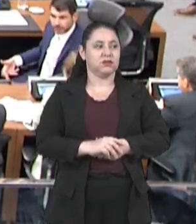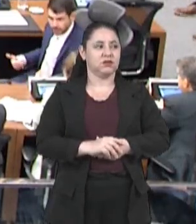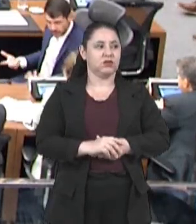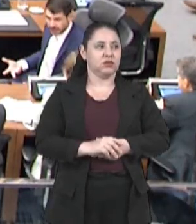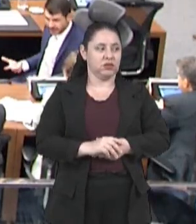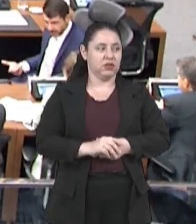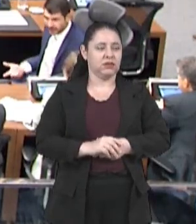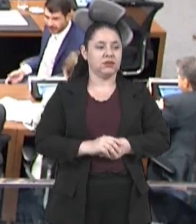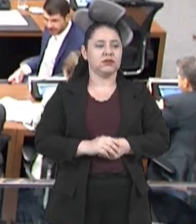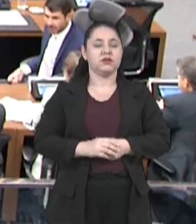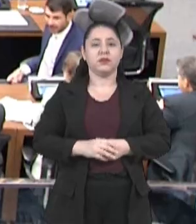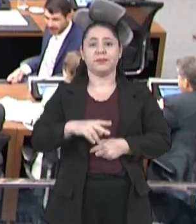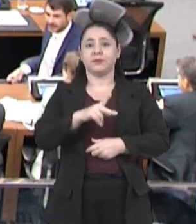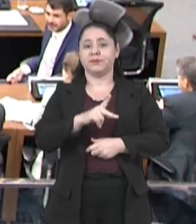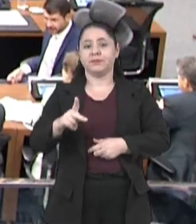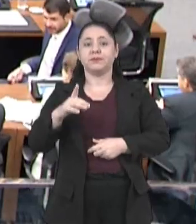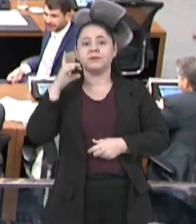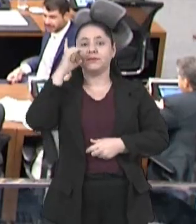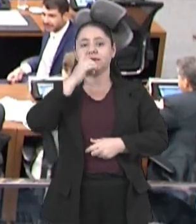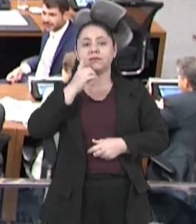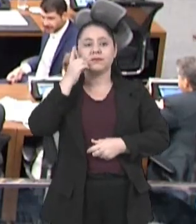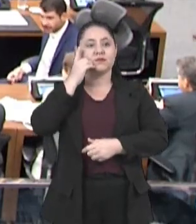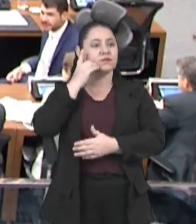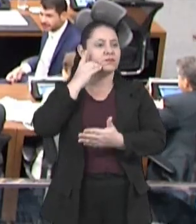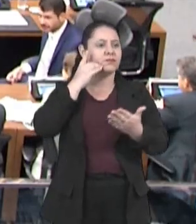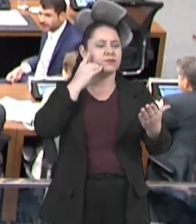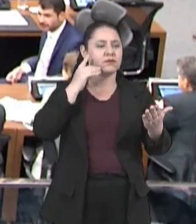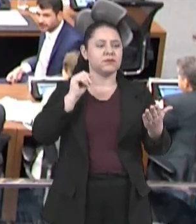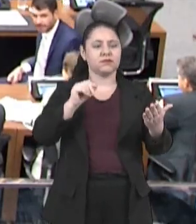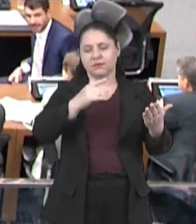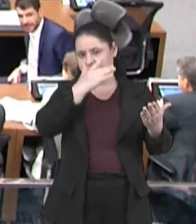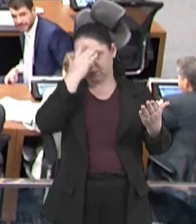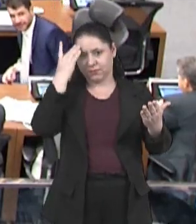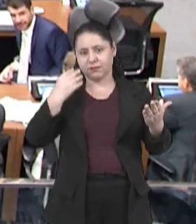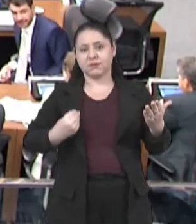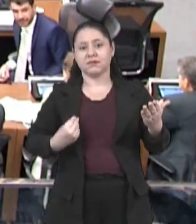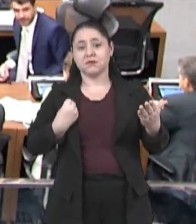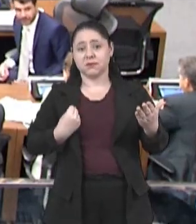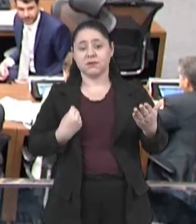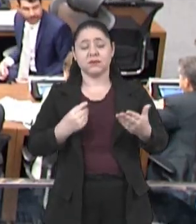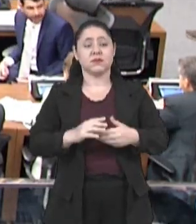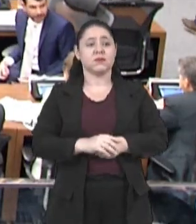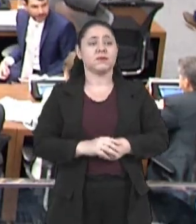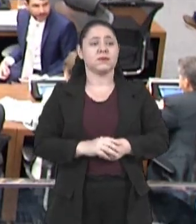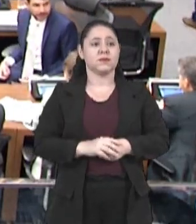Senhor presidente, senhores deputados, público aqui presente,